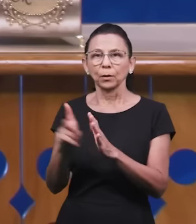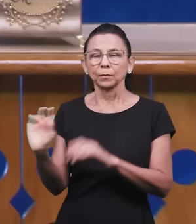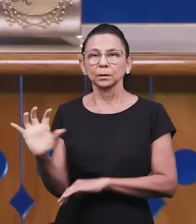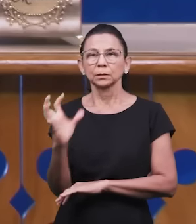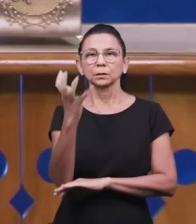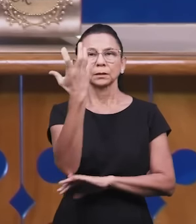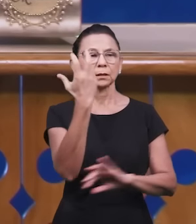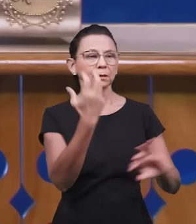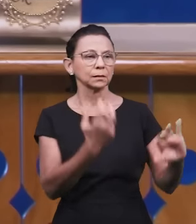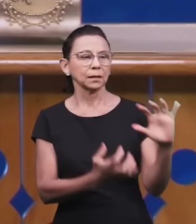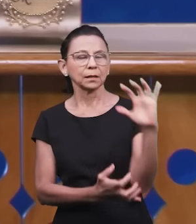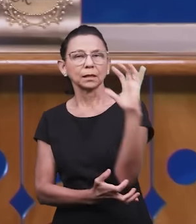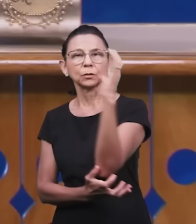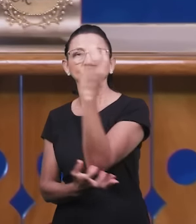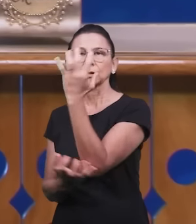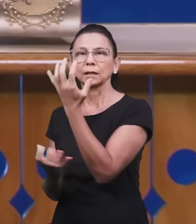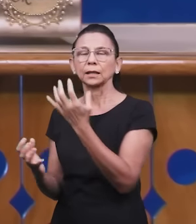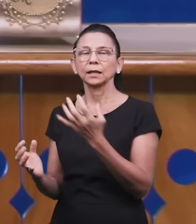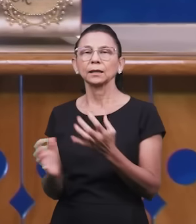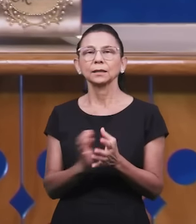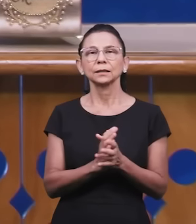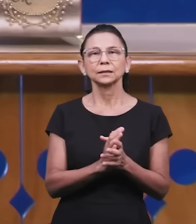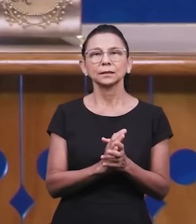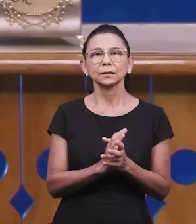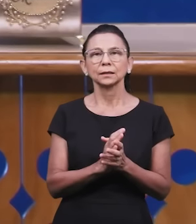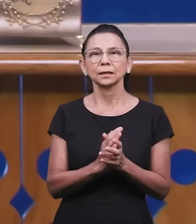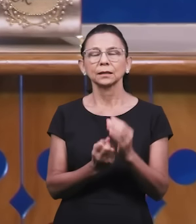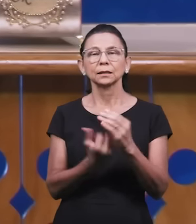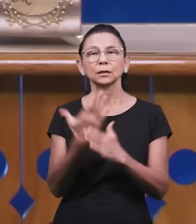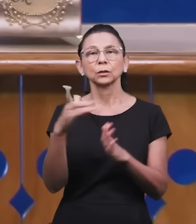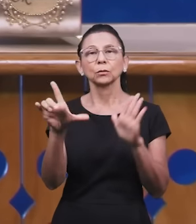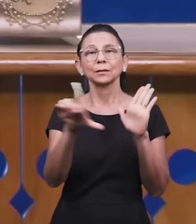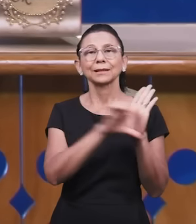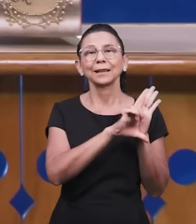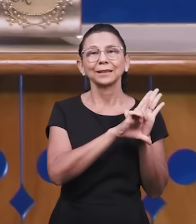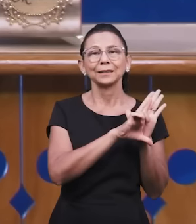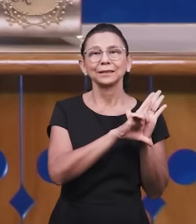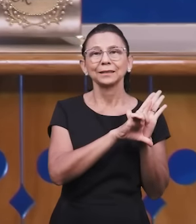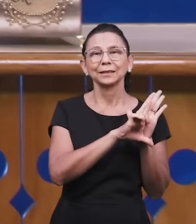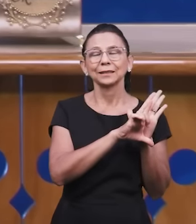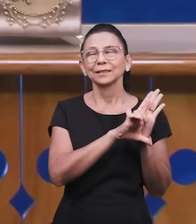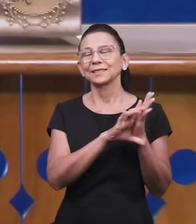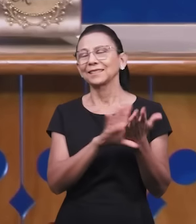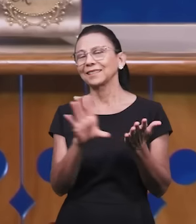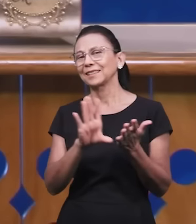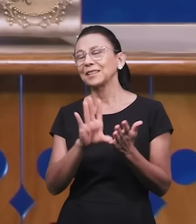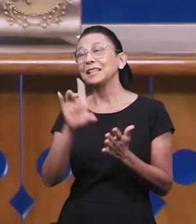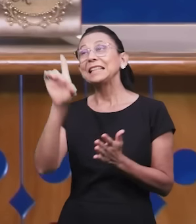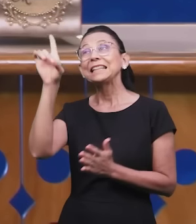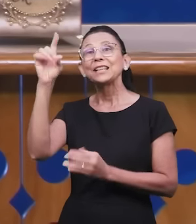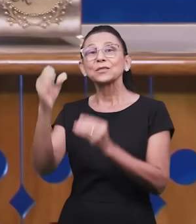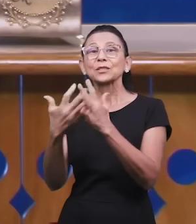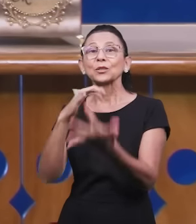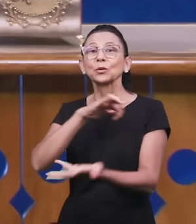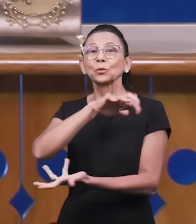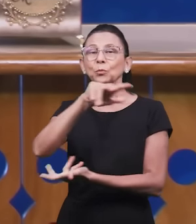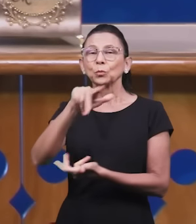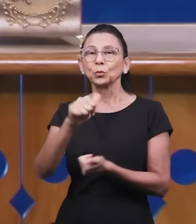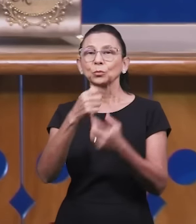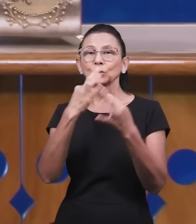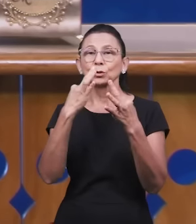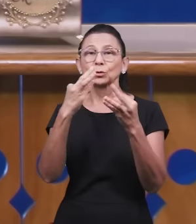palavra do Senhor é clara. Deus criou todas as coisas. Todas as coisas foram feitas por Ele. Jesus